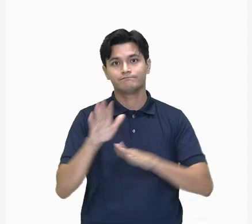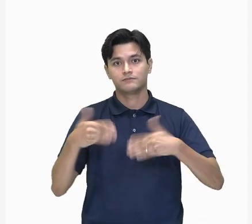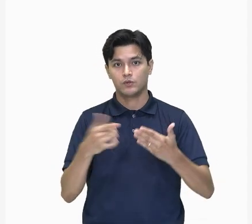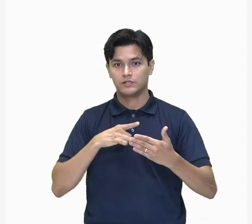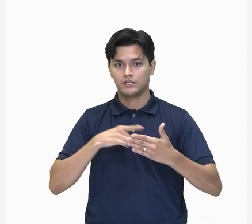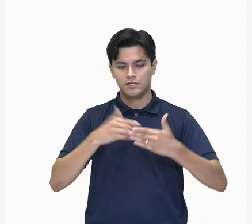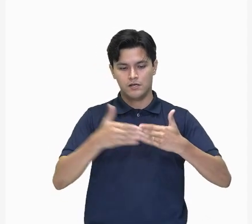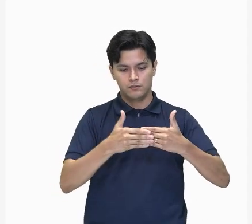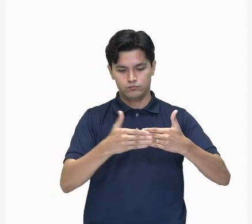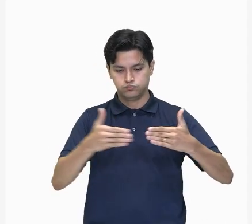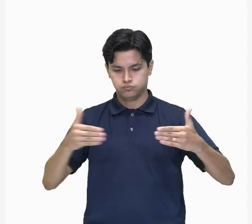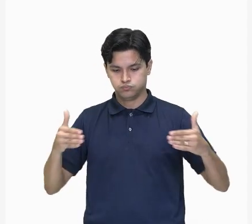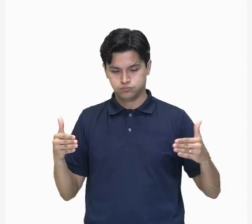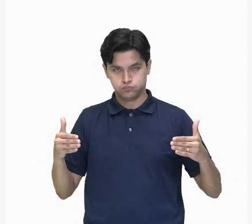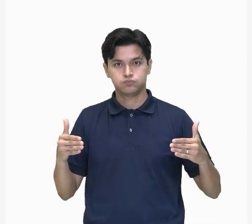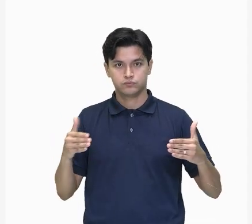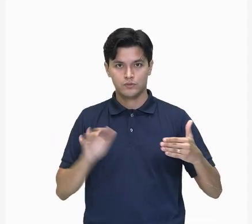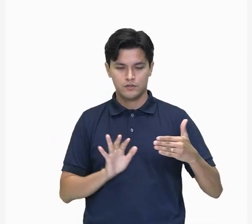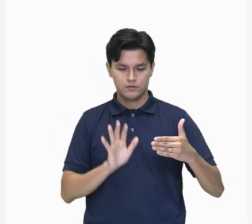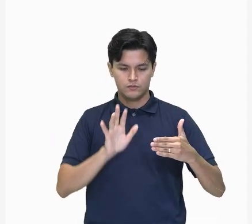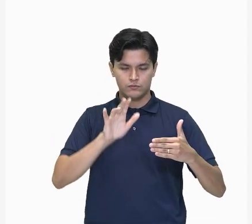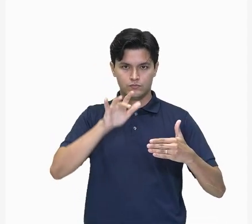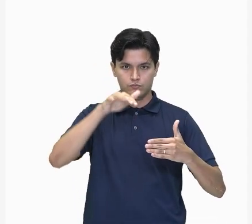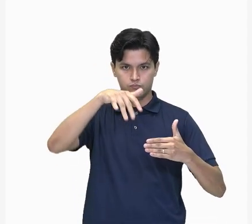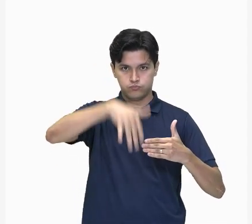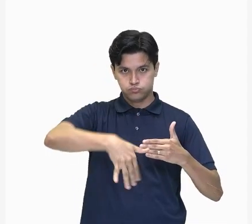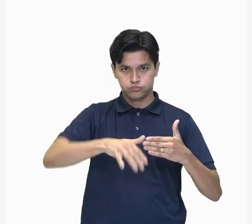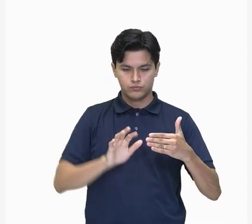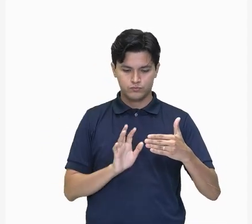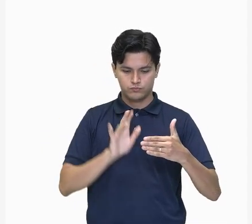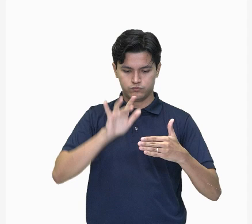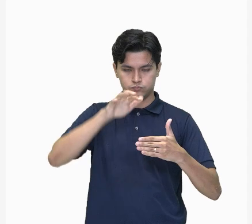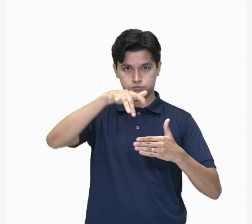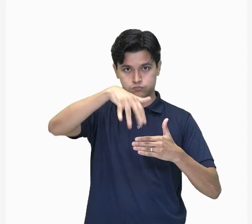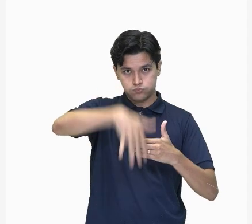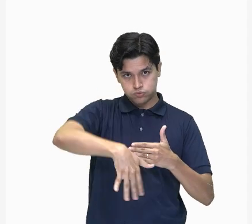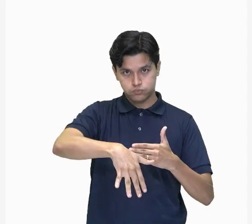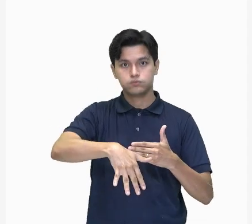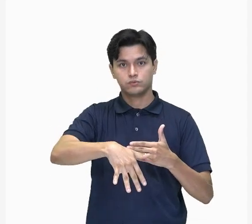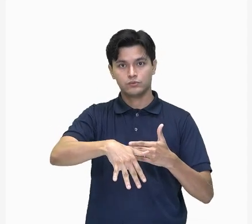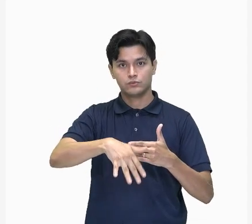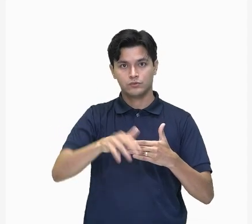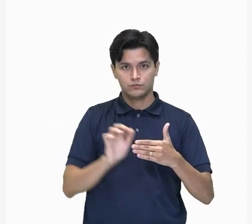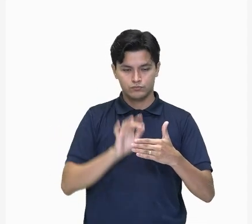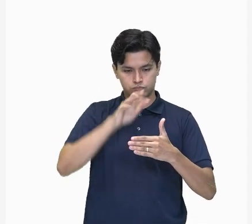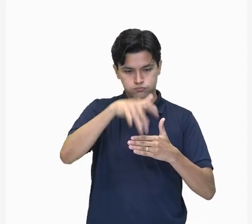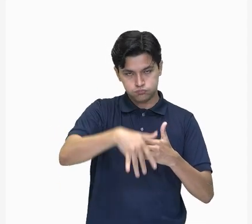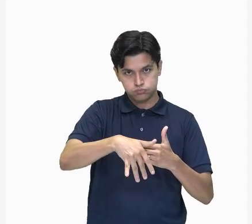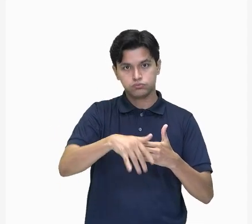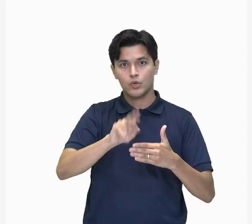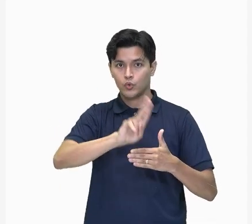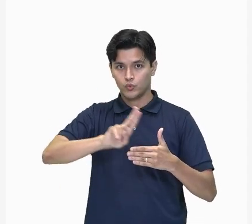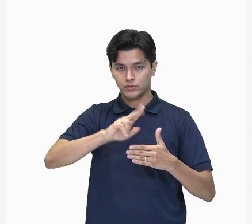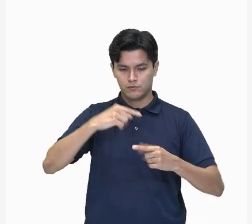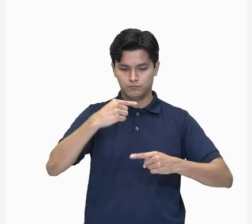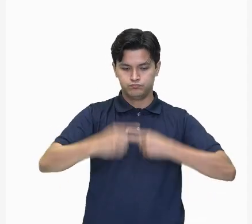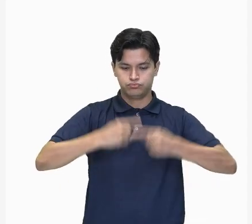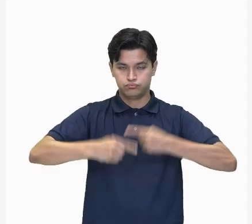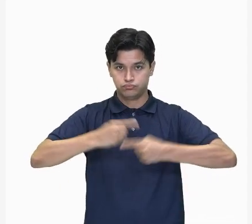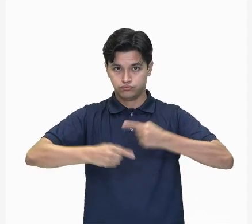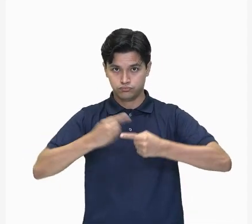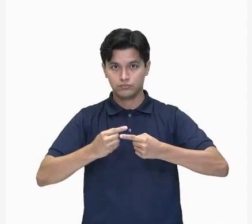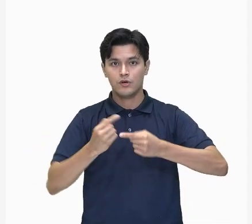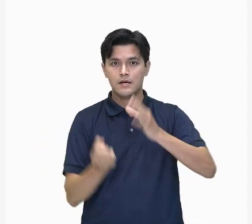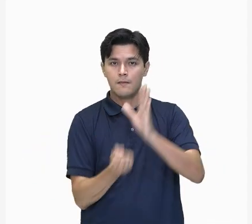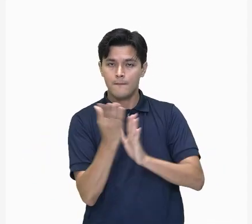que formar uma barragem para que essa água represada possa passar por turbinas. E aí elas vão gerar eletricidade